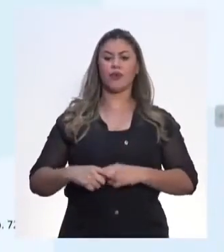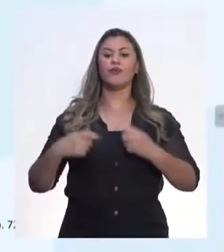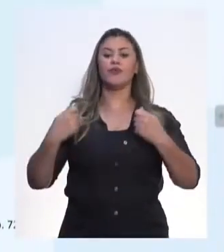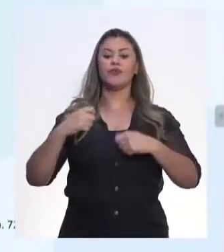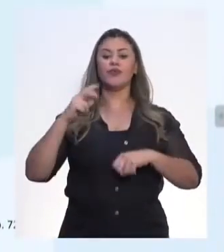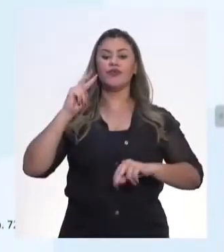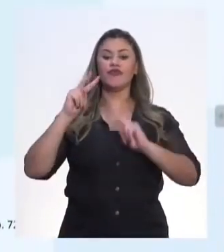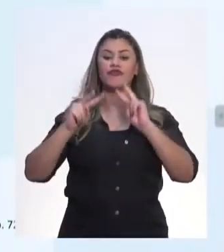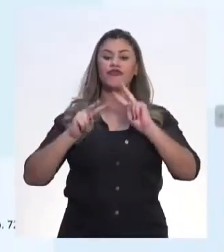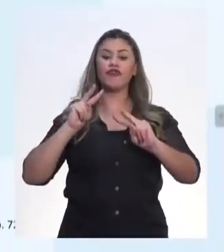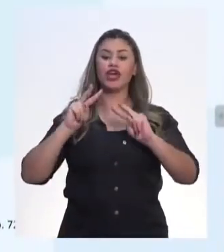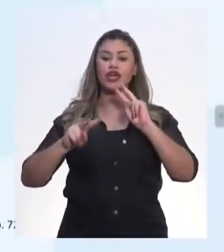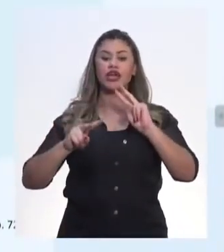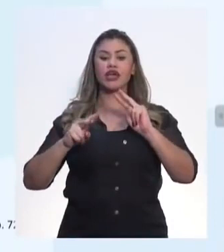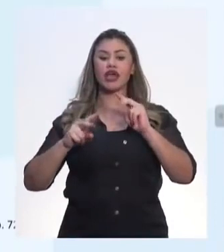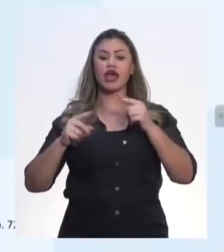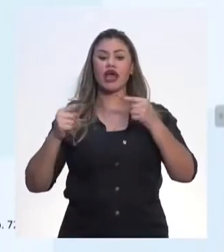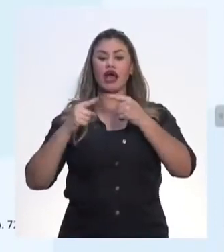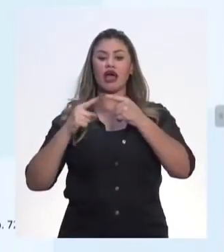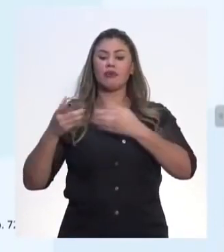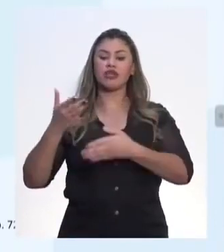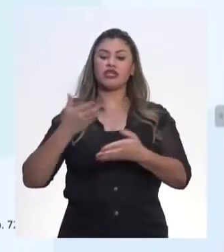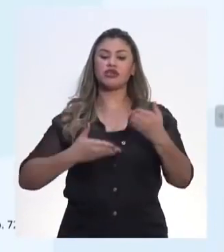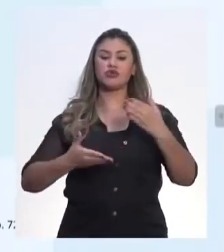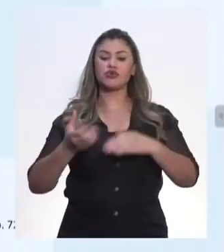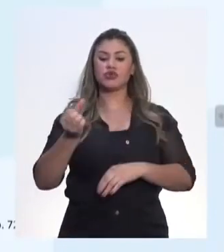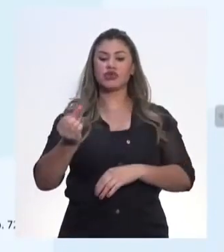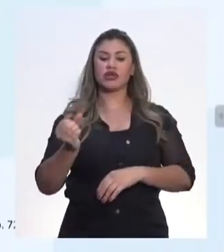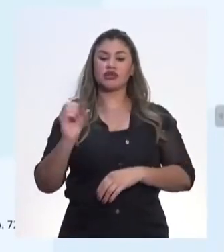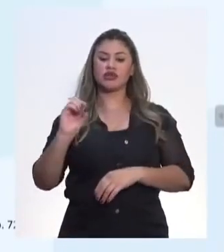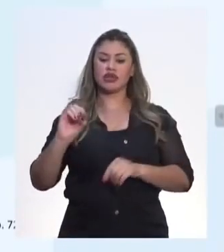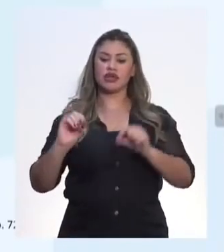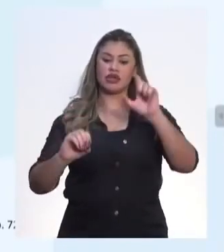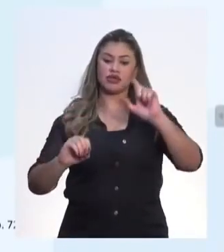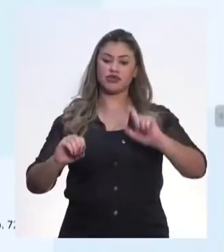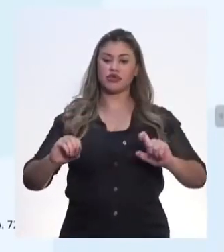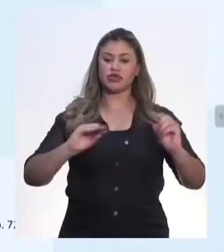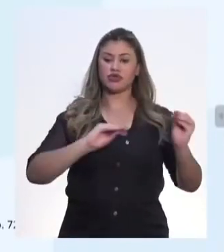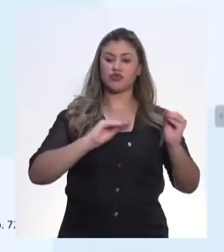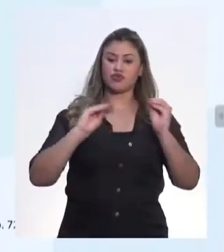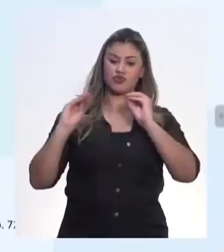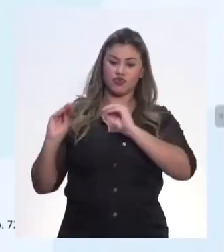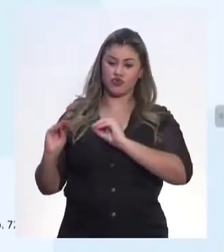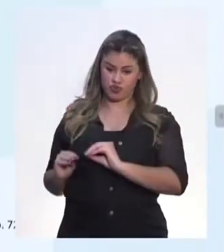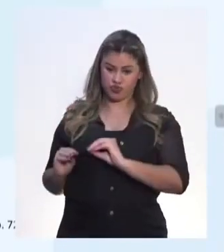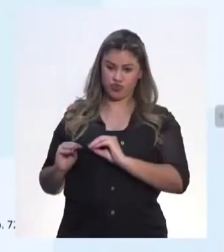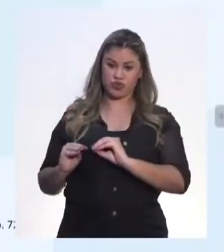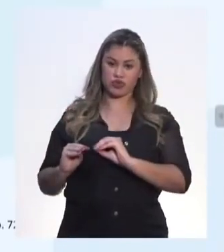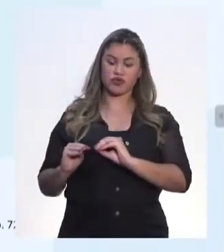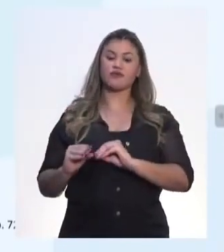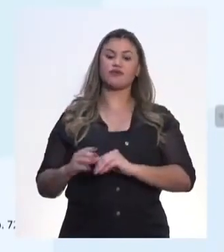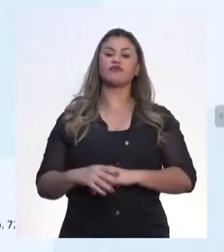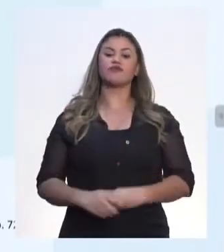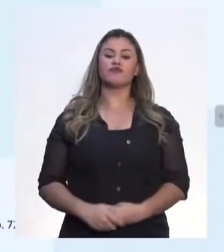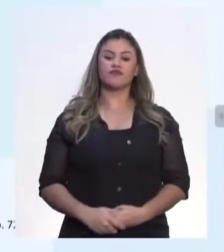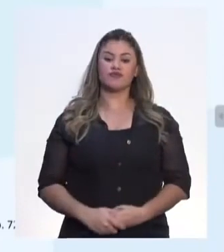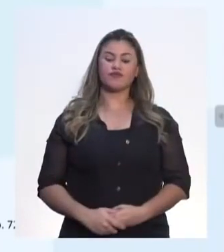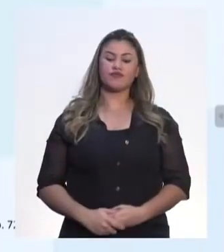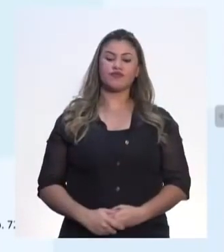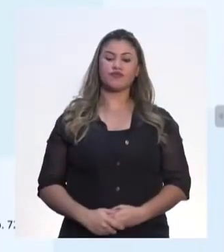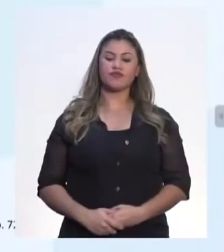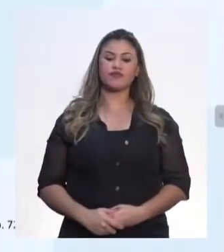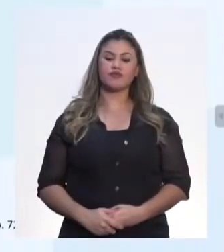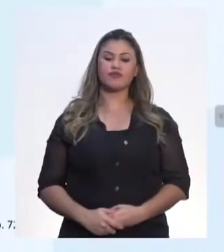uma relação, no caso ali entre o 60 e o x, de transporte, né? Eu estou transportando esse ângulo, eu estou vendo a